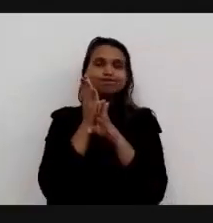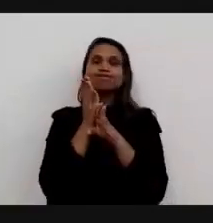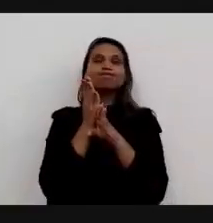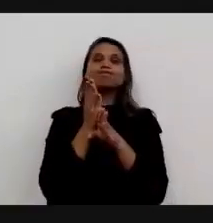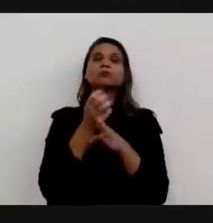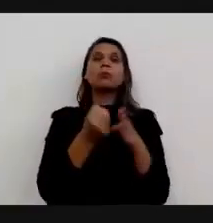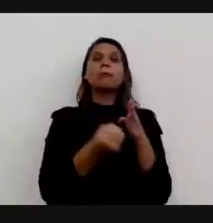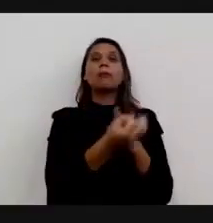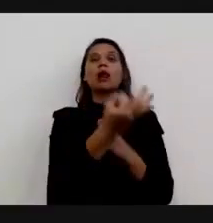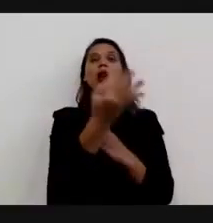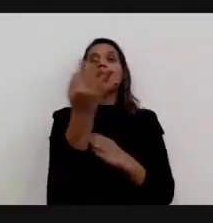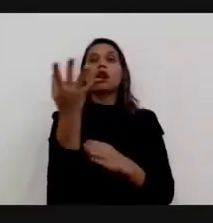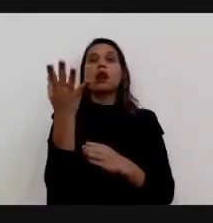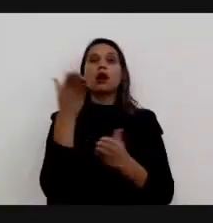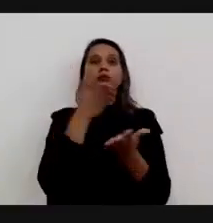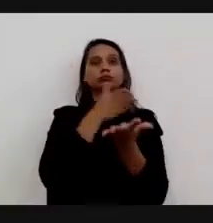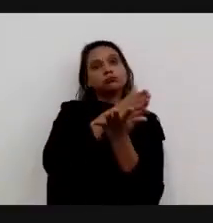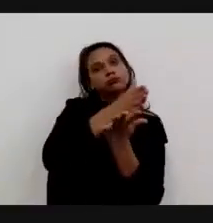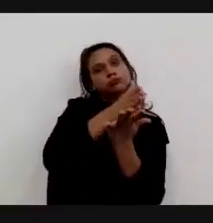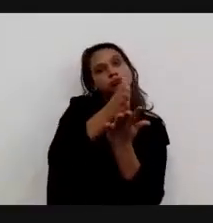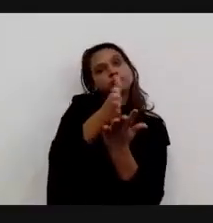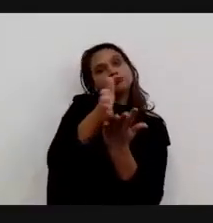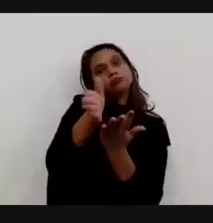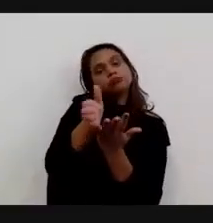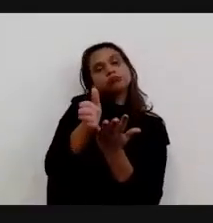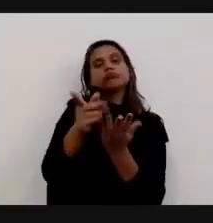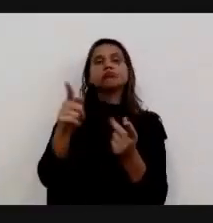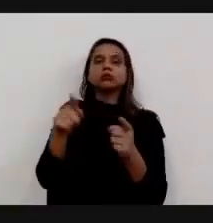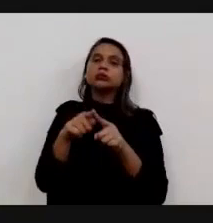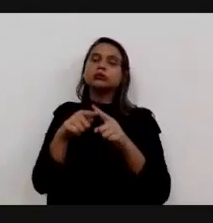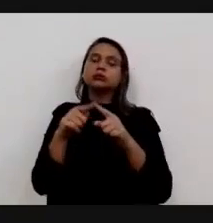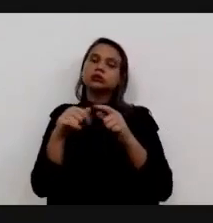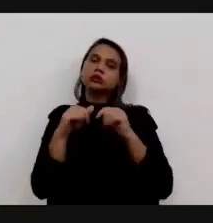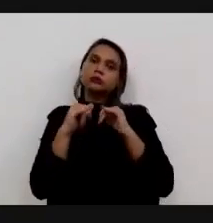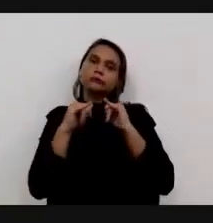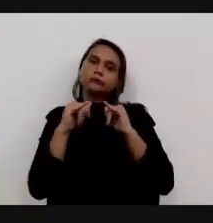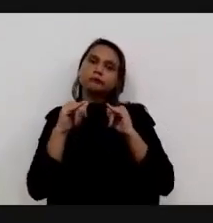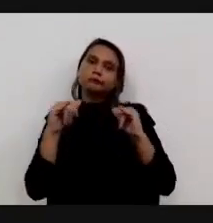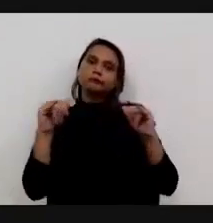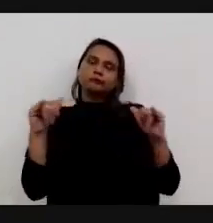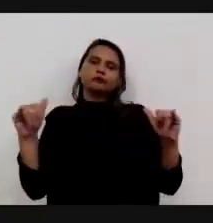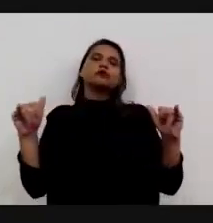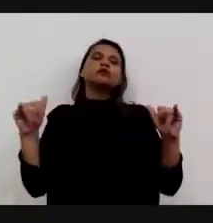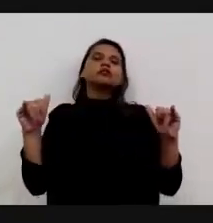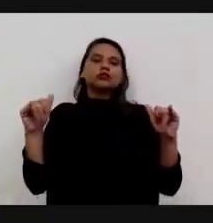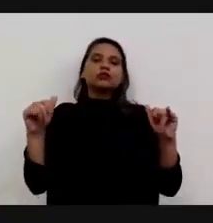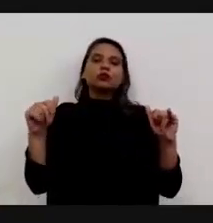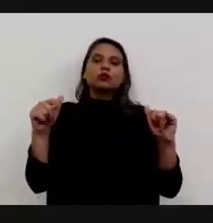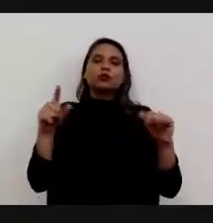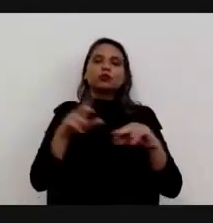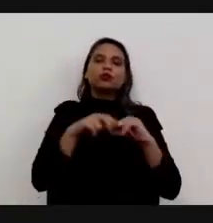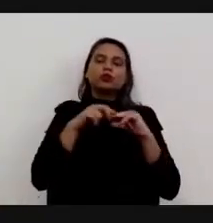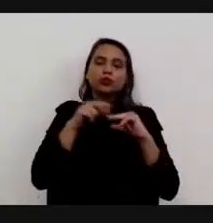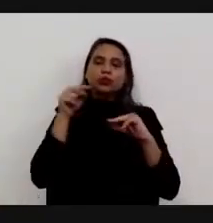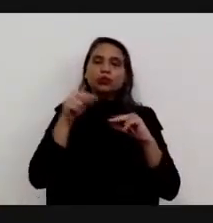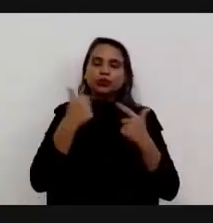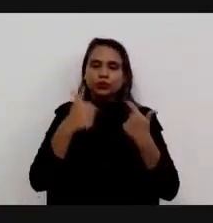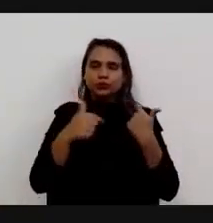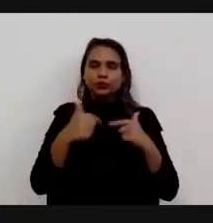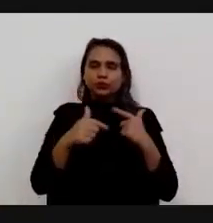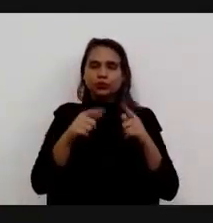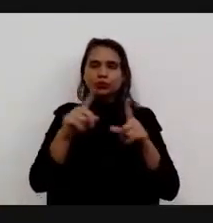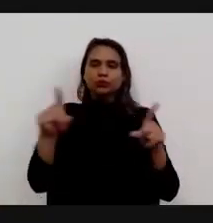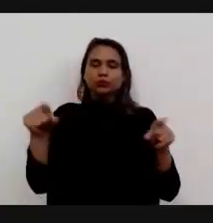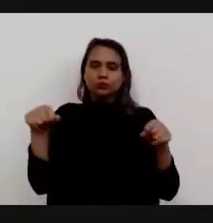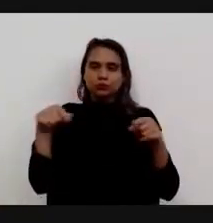e as várias direções da onde a informação é oriunda. De forma que, às vezes, um trabalho de